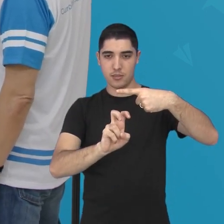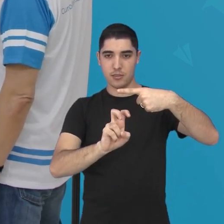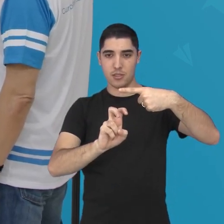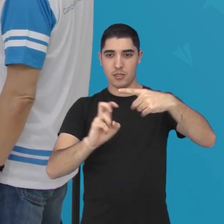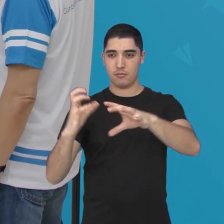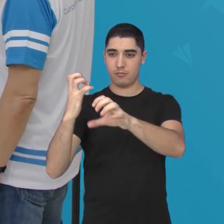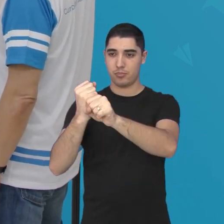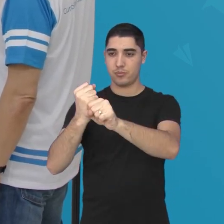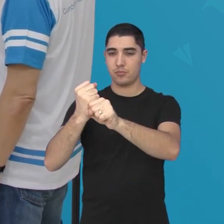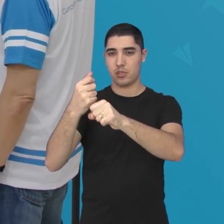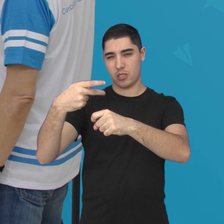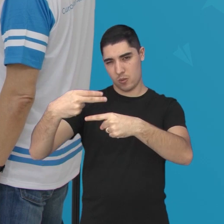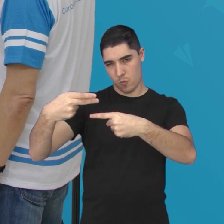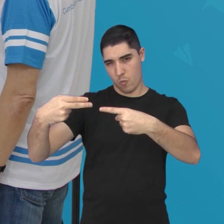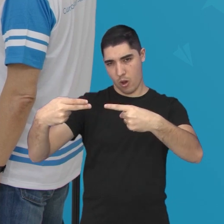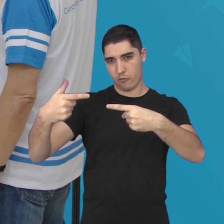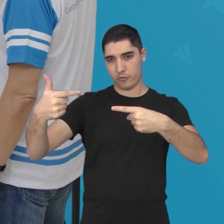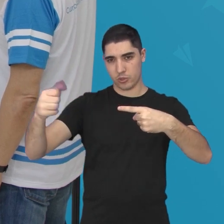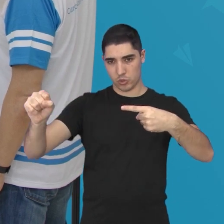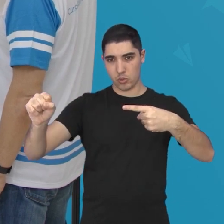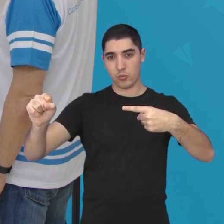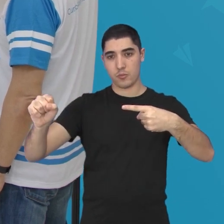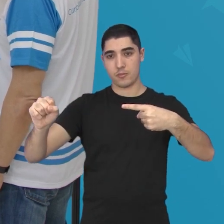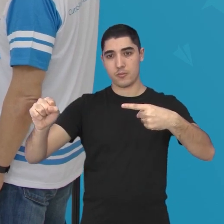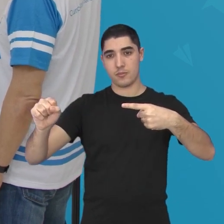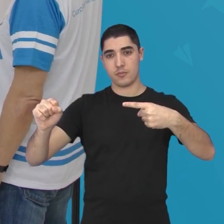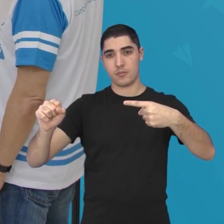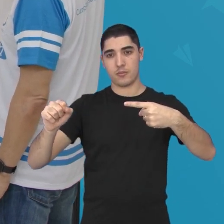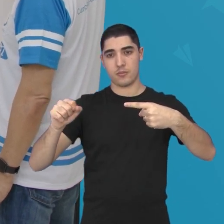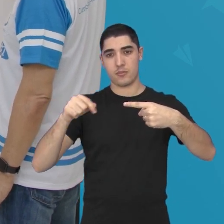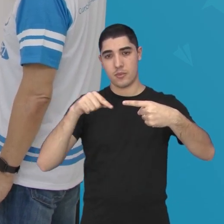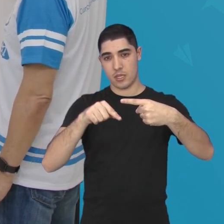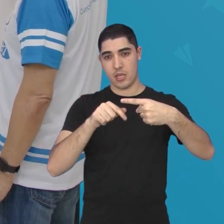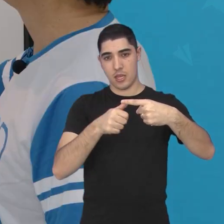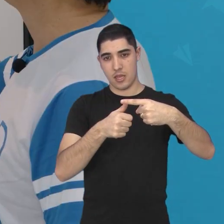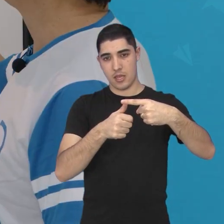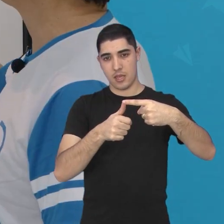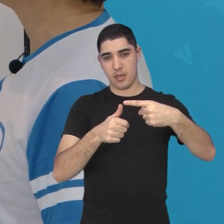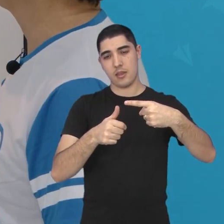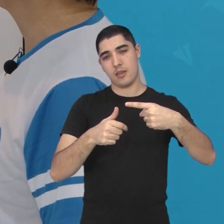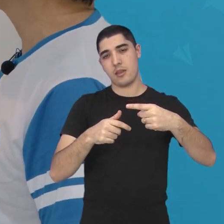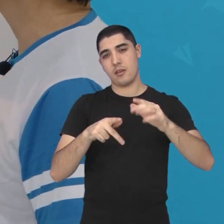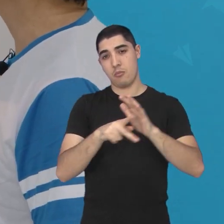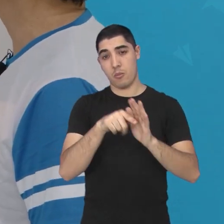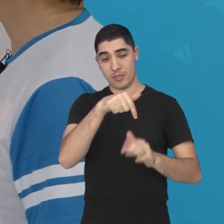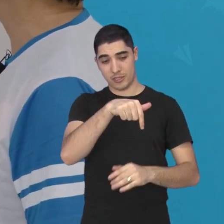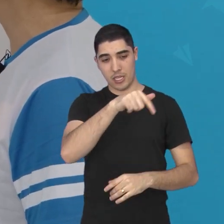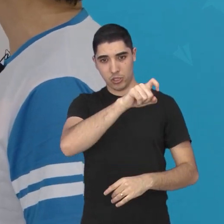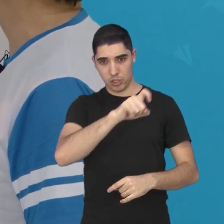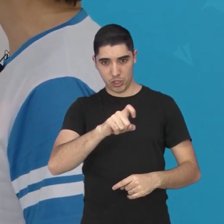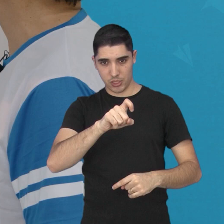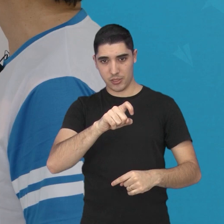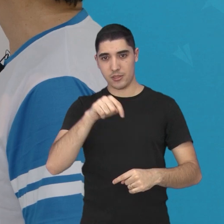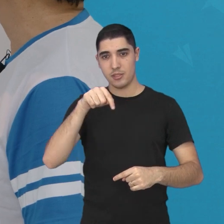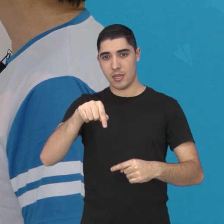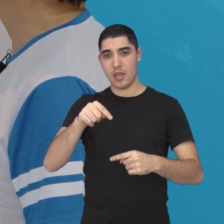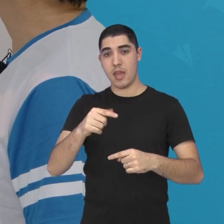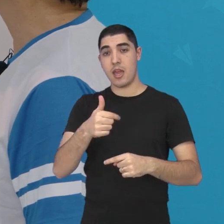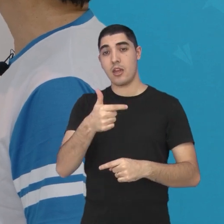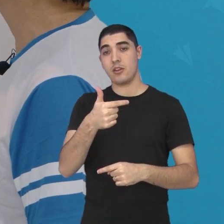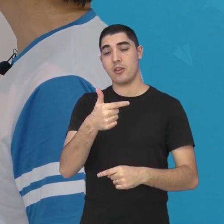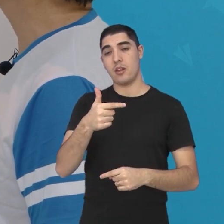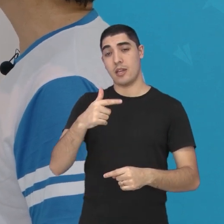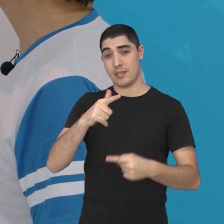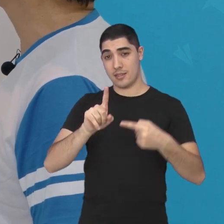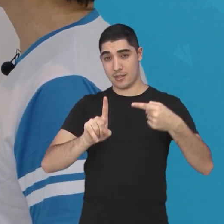igual a 28. Vamos pegar esse 15 e multiplicar o 28 aqui, vai ser 7x